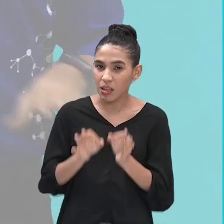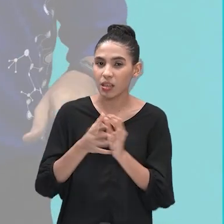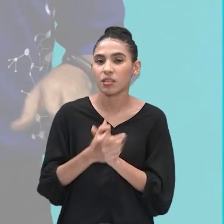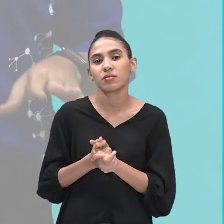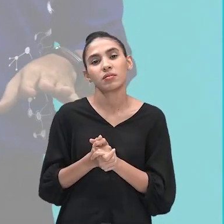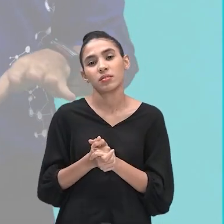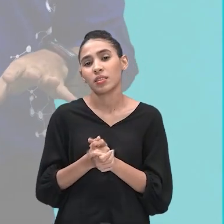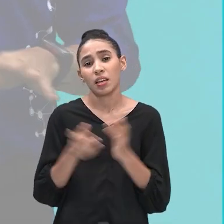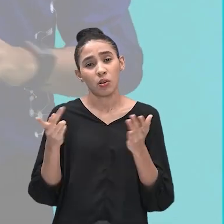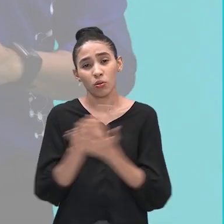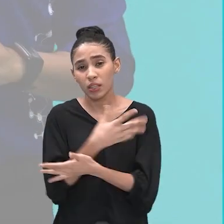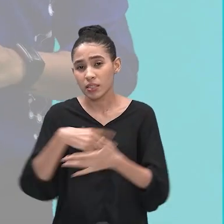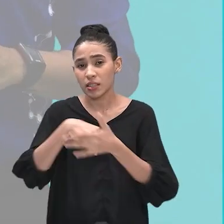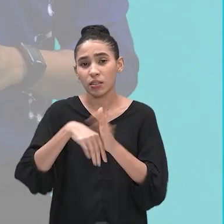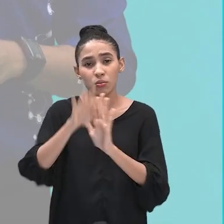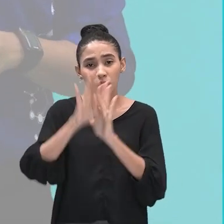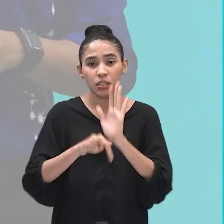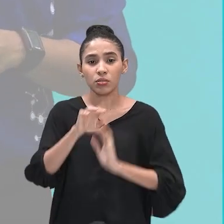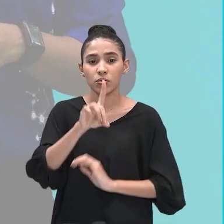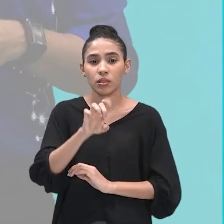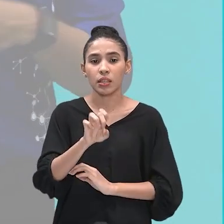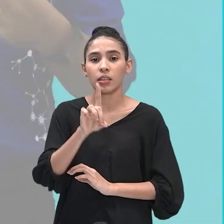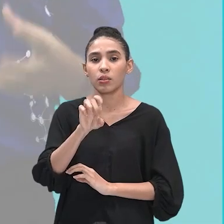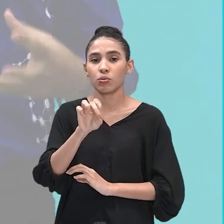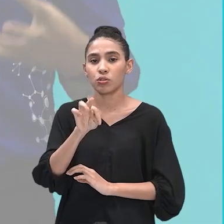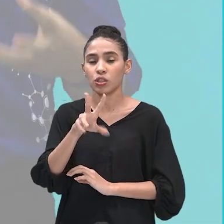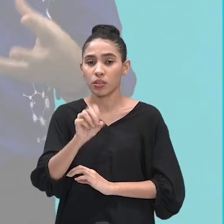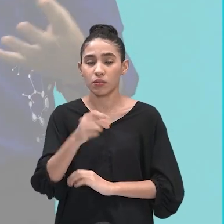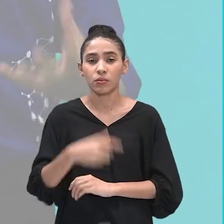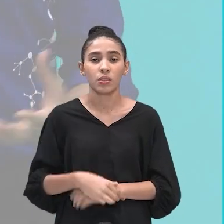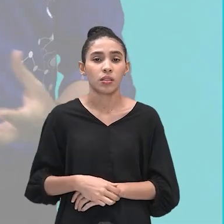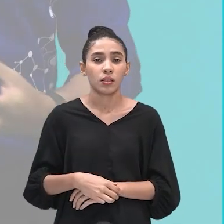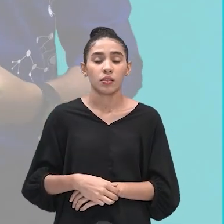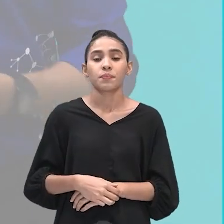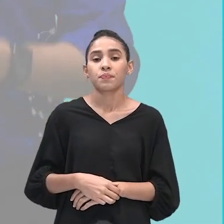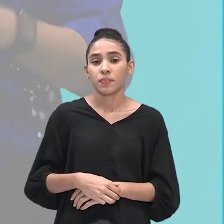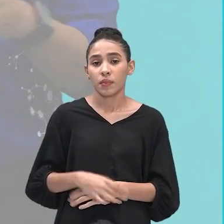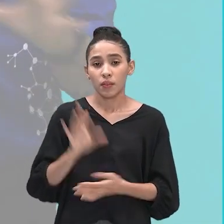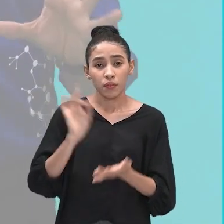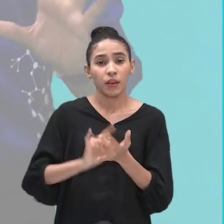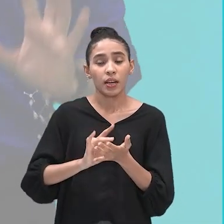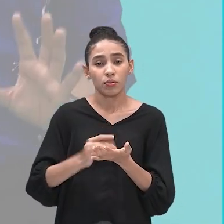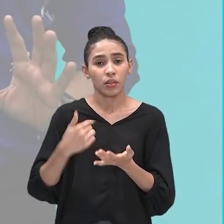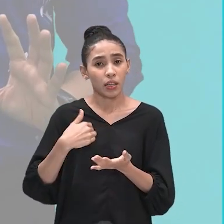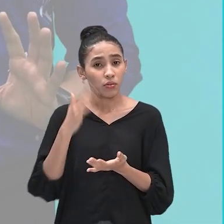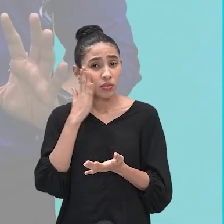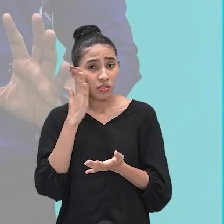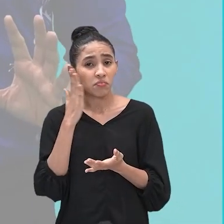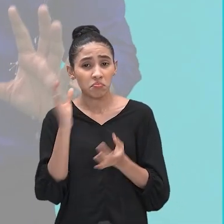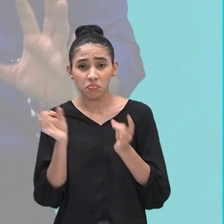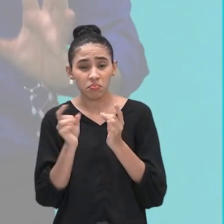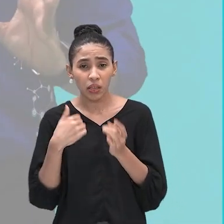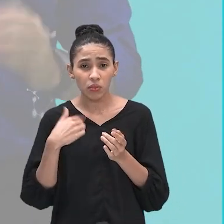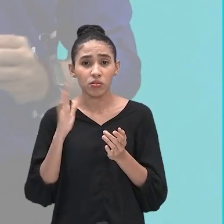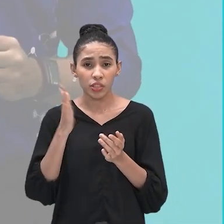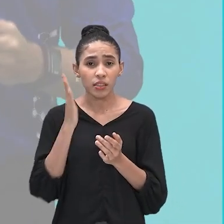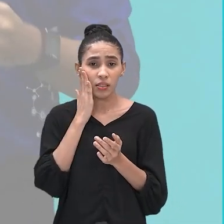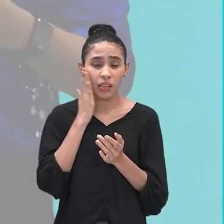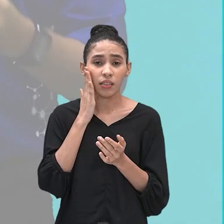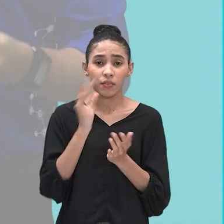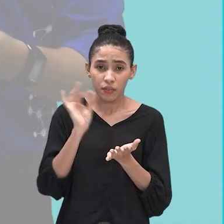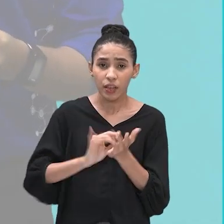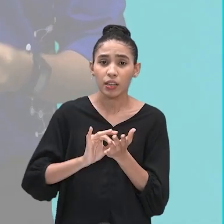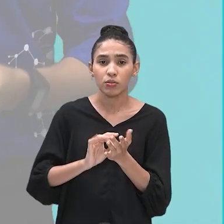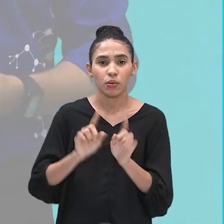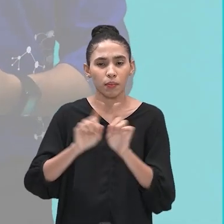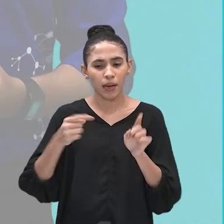realmente isso que vai acontecer, né? Necessariamente aquilo ali vai ser verdadeiro, eu já sei basicamente a resposta, mas eu preciso